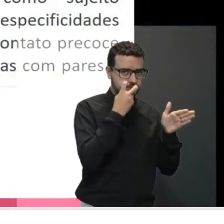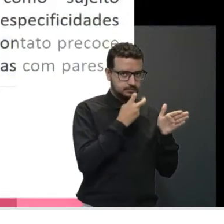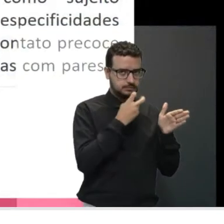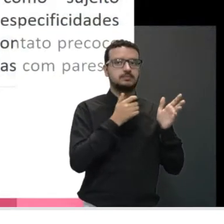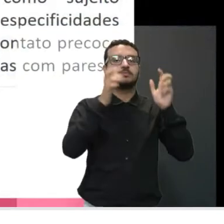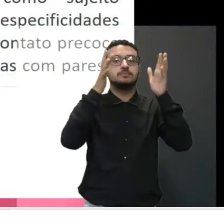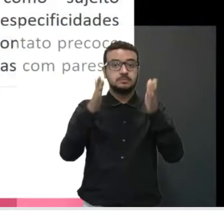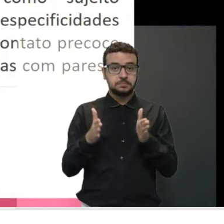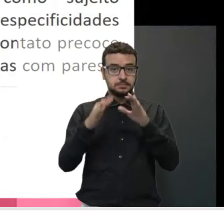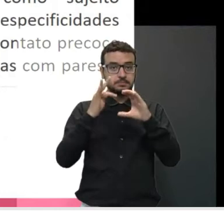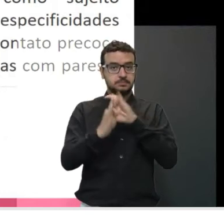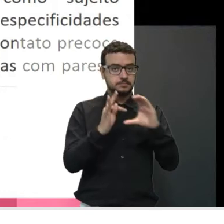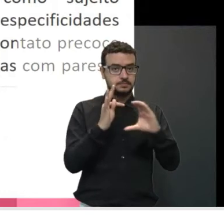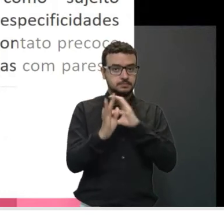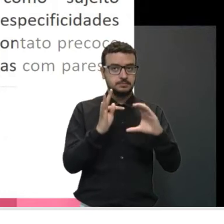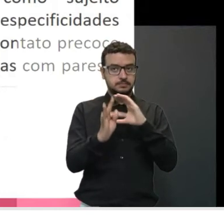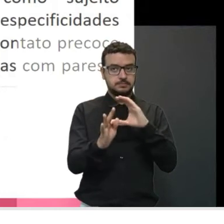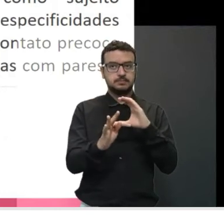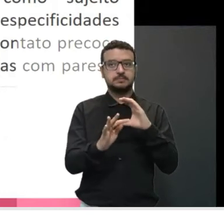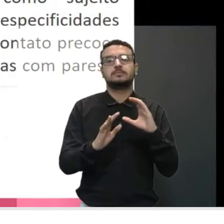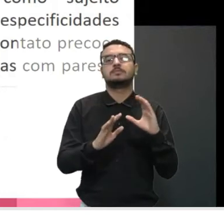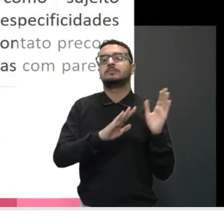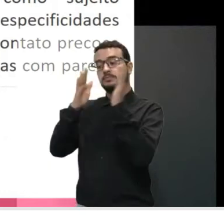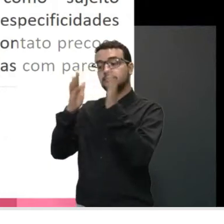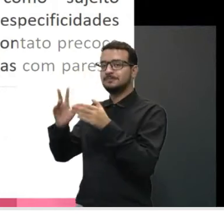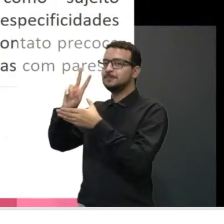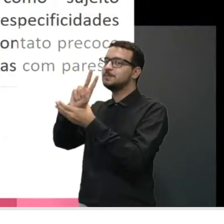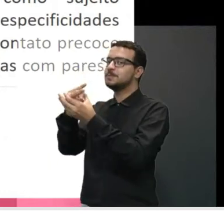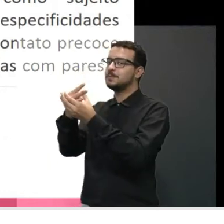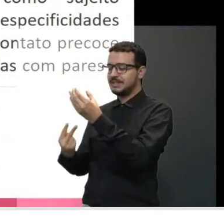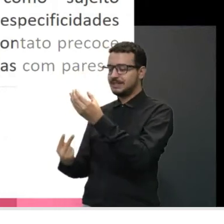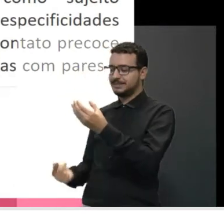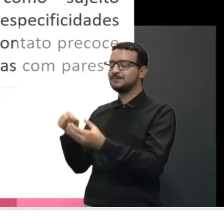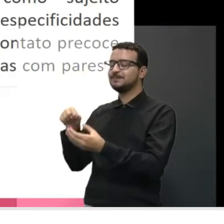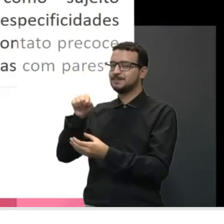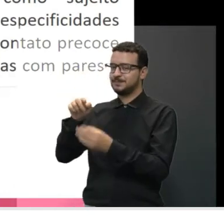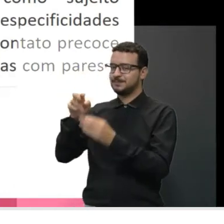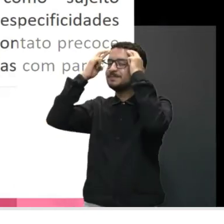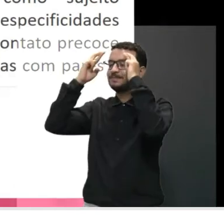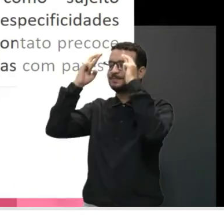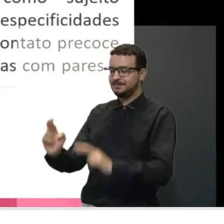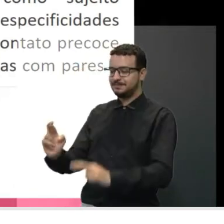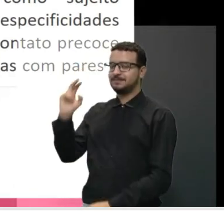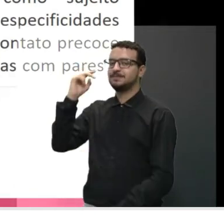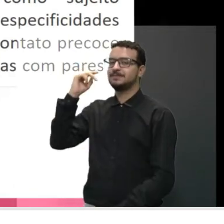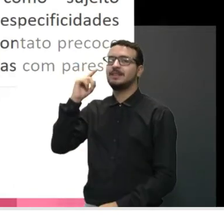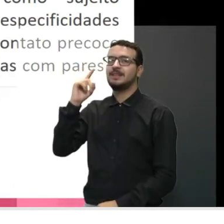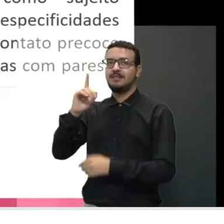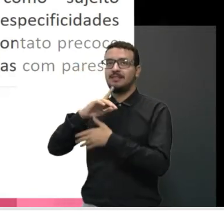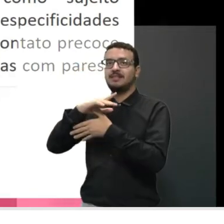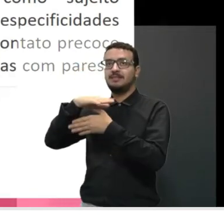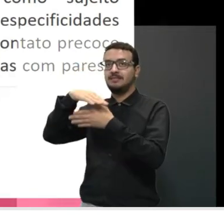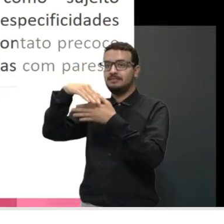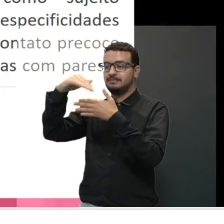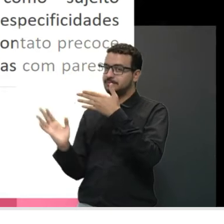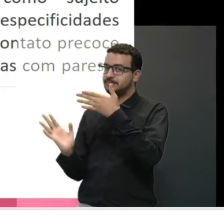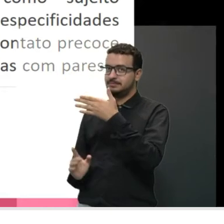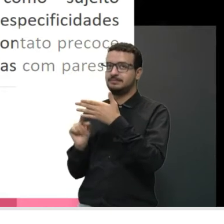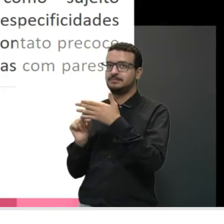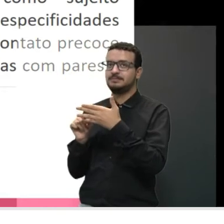seja, respeitando que a estrutura linguística da Libras se organiza de forma diferente. Isso daqui não é somente com a